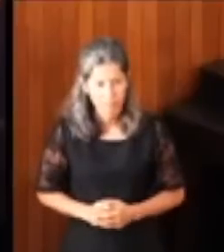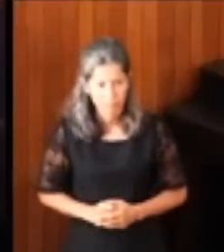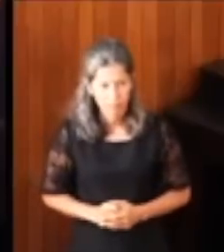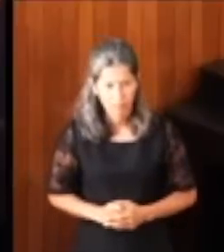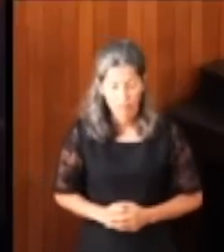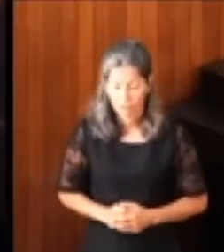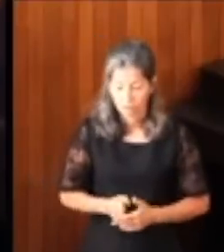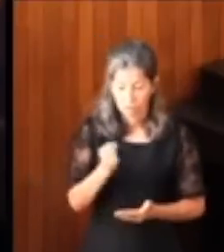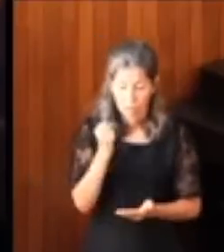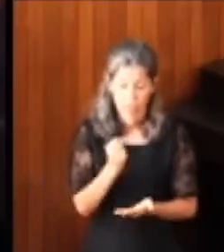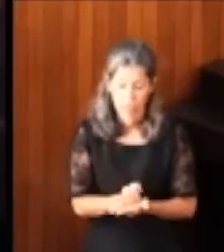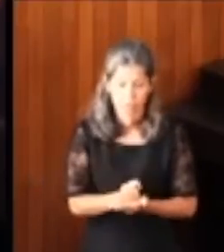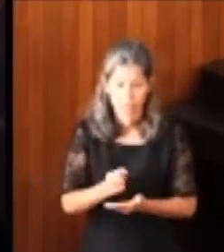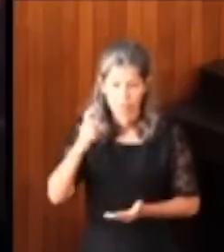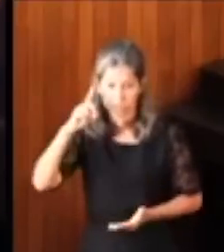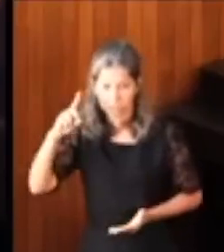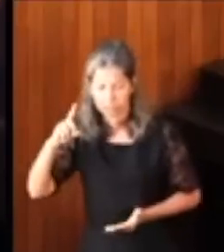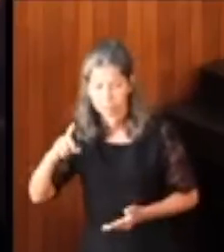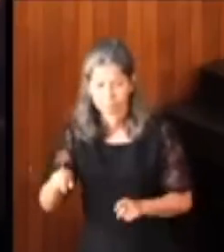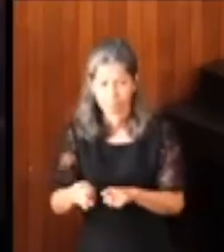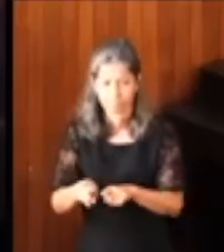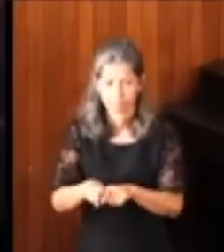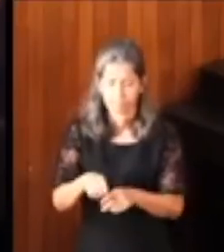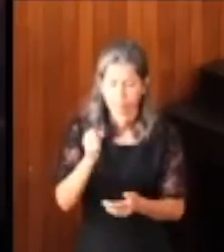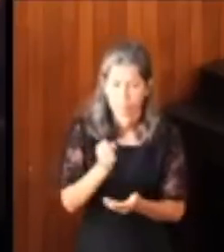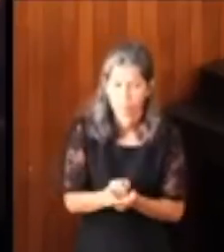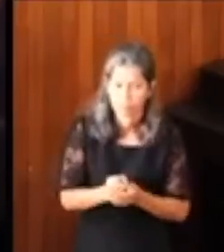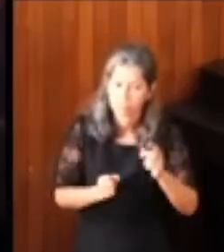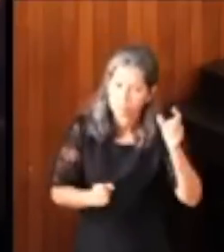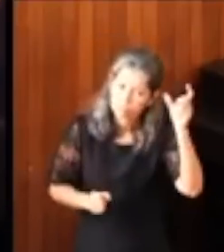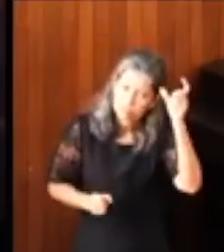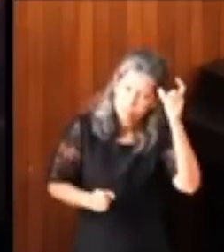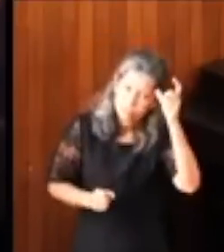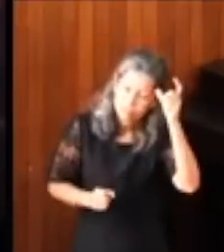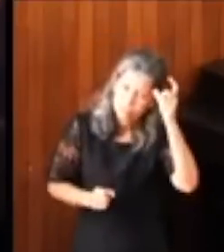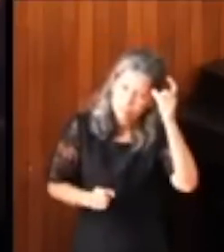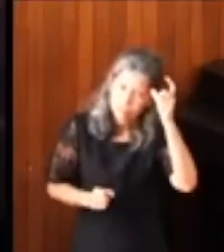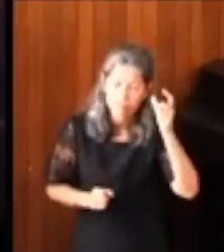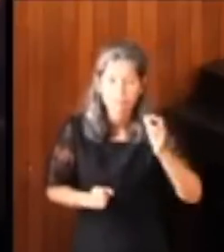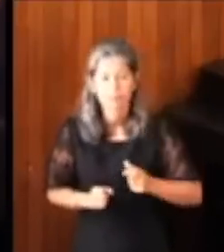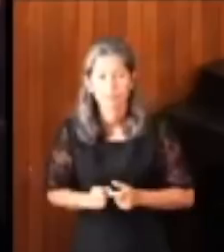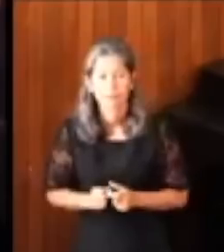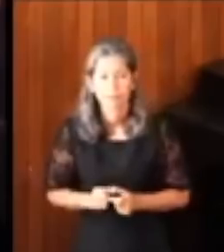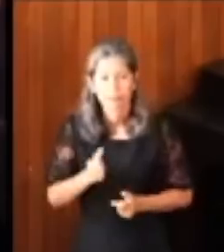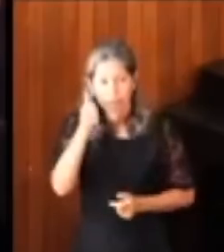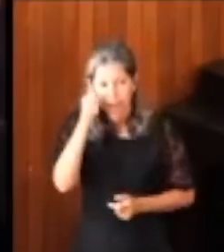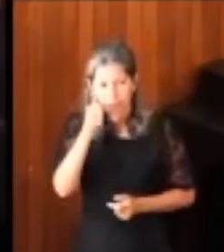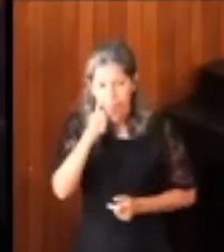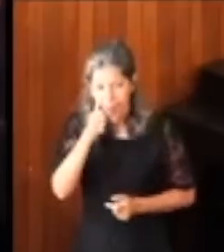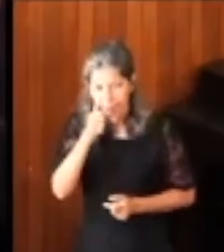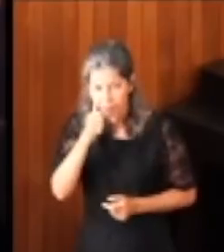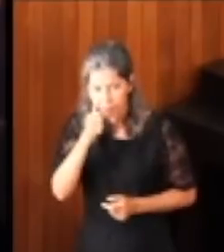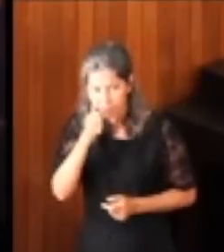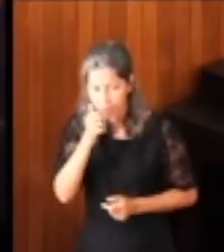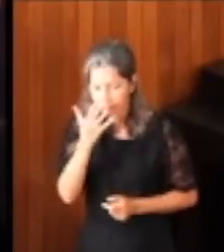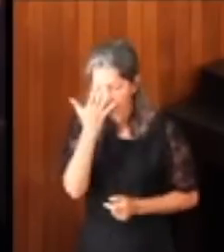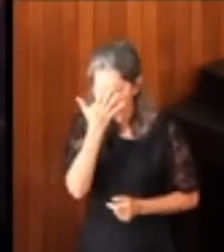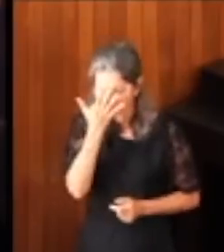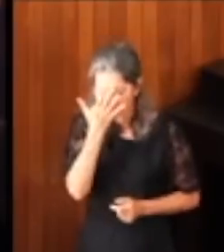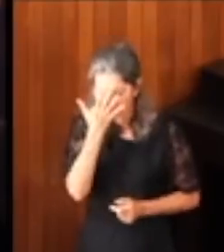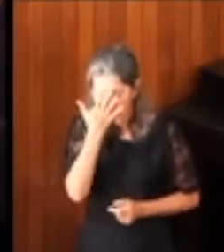de Deus e o selo da marca da besta. Você tem a mulher de branco, virtuosa, e a mulher, a prostituta de Apocalipse 17. São os contrastes,